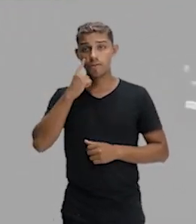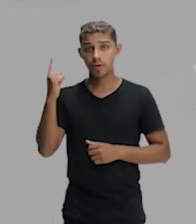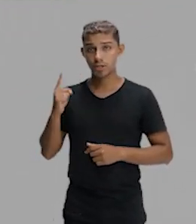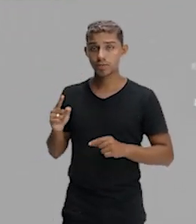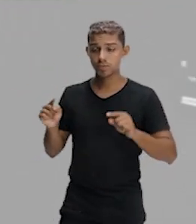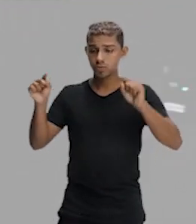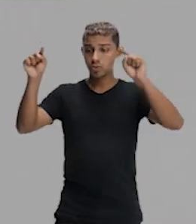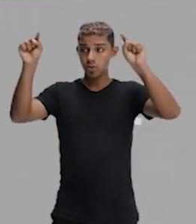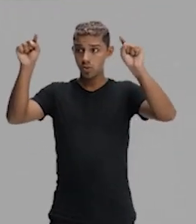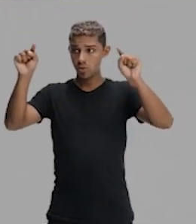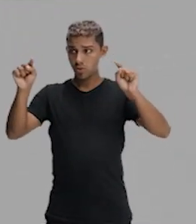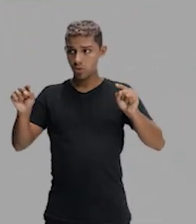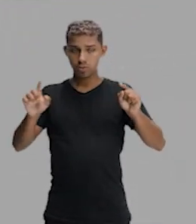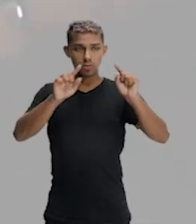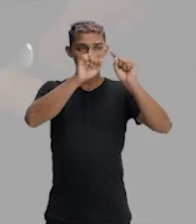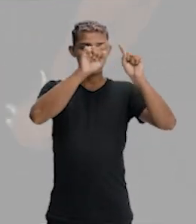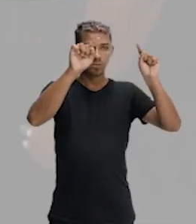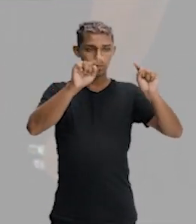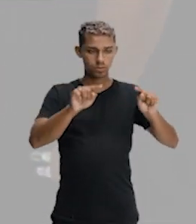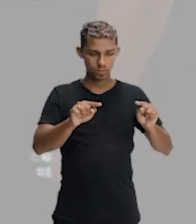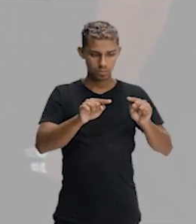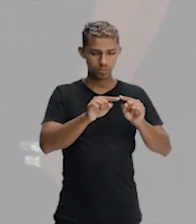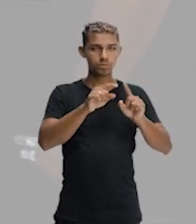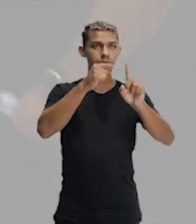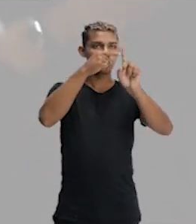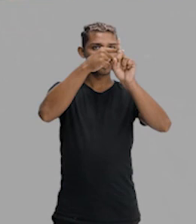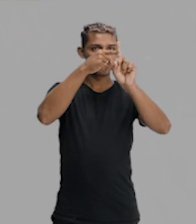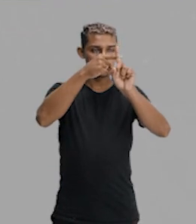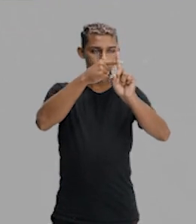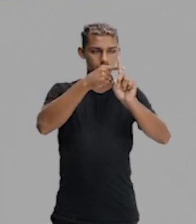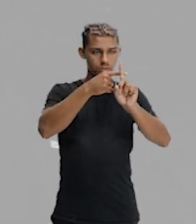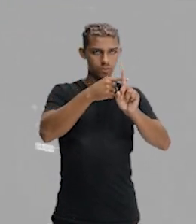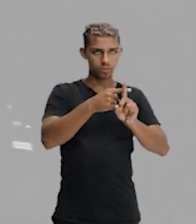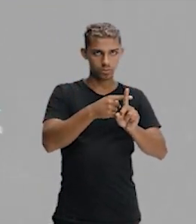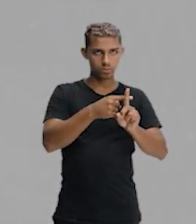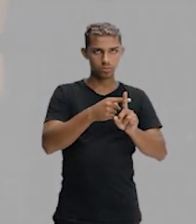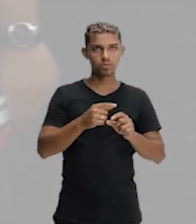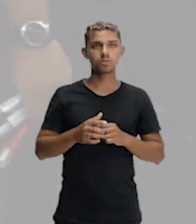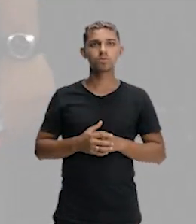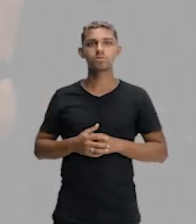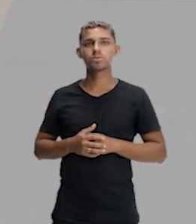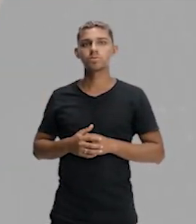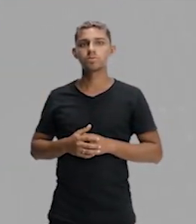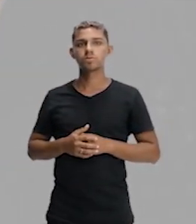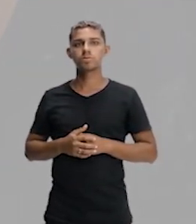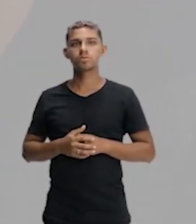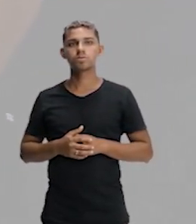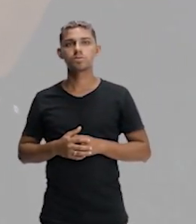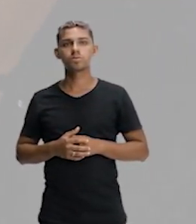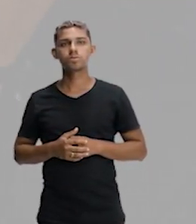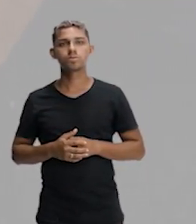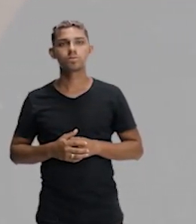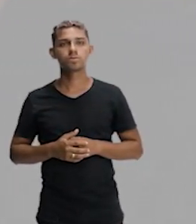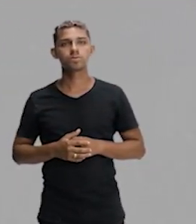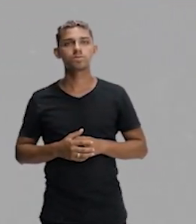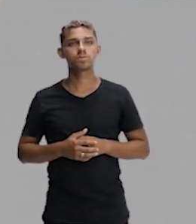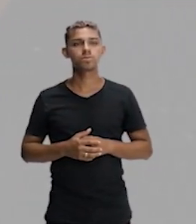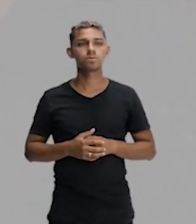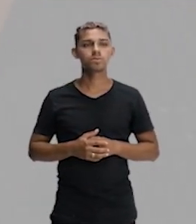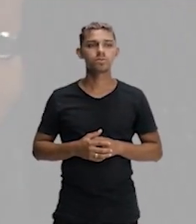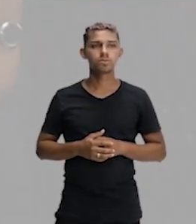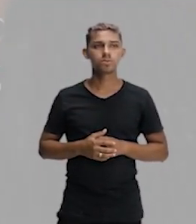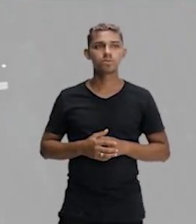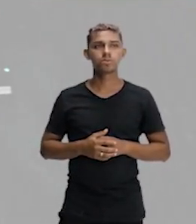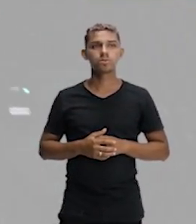2. Ok? Então, esta placa aqui ela é uma placa positiva. Deixa eu só colocar aqui a cor, que eu já